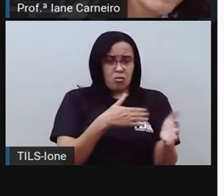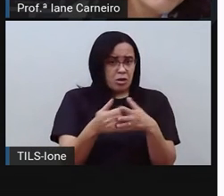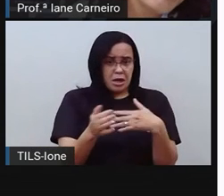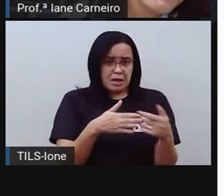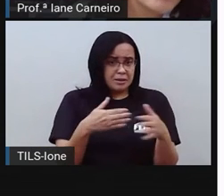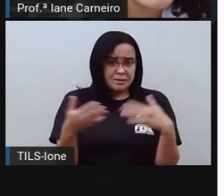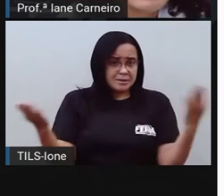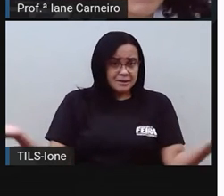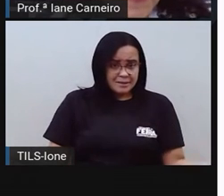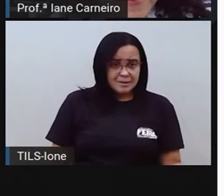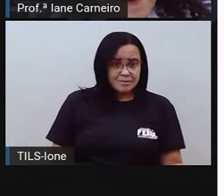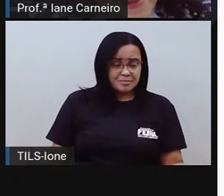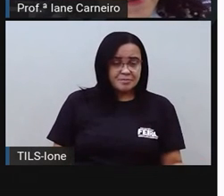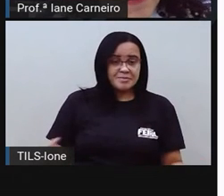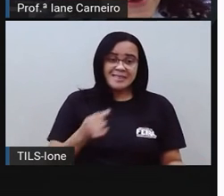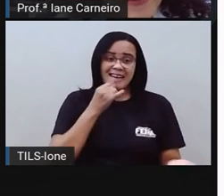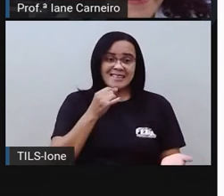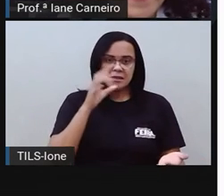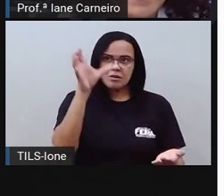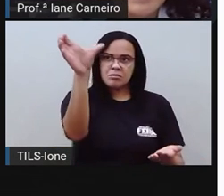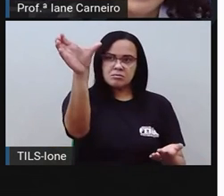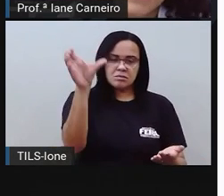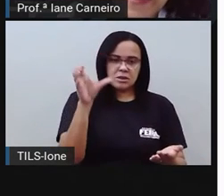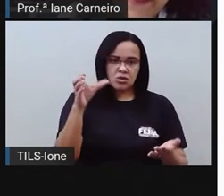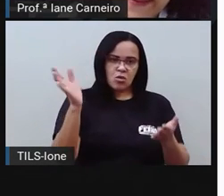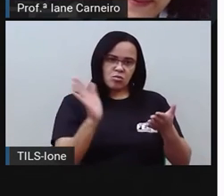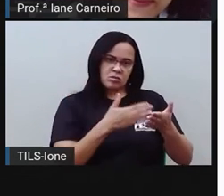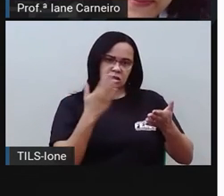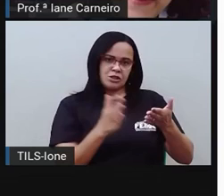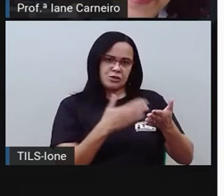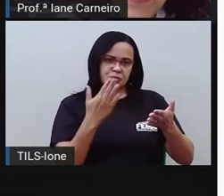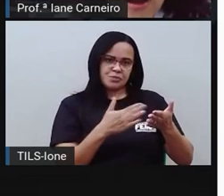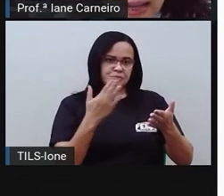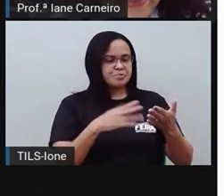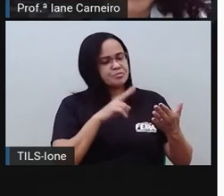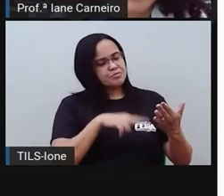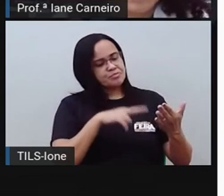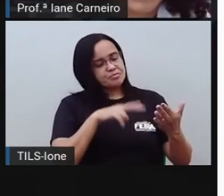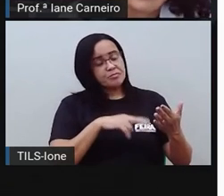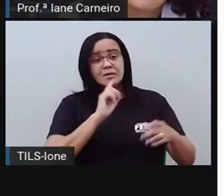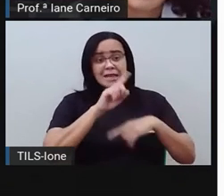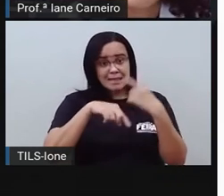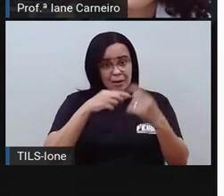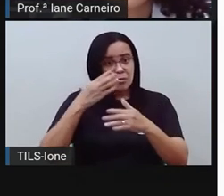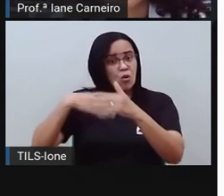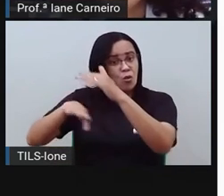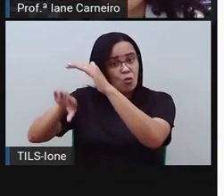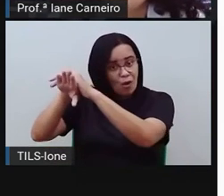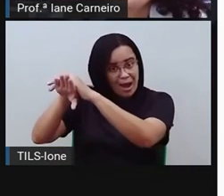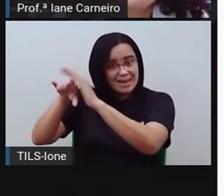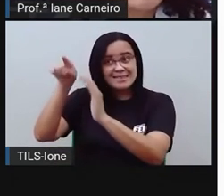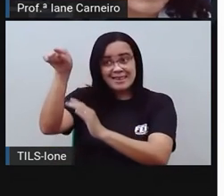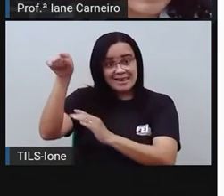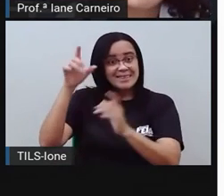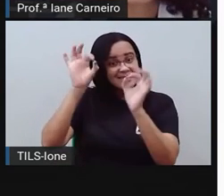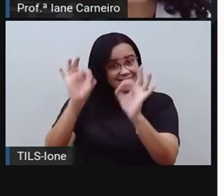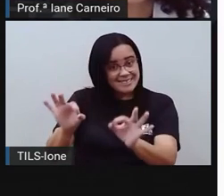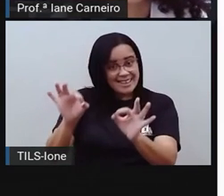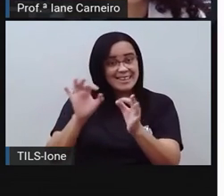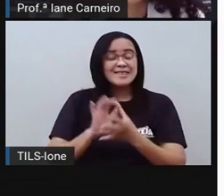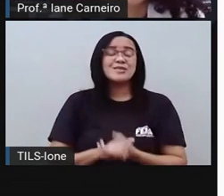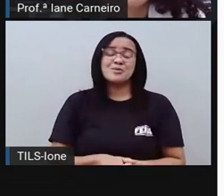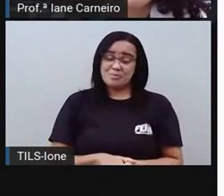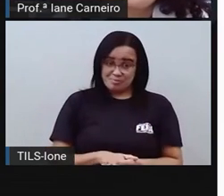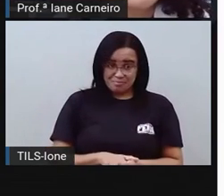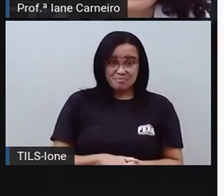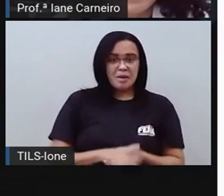deixa eu ver, o livro, peguei o livro de alguém. Se você pegou, guarda, tá bom? Se você pegou um livro da estante,